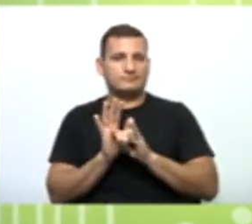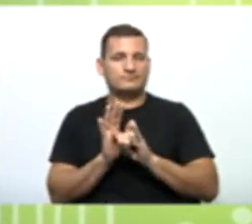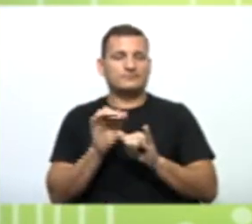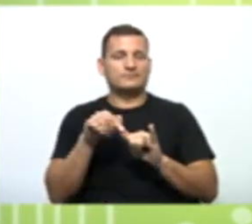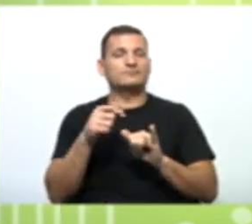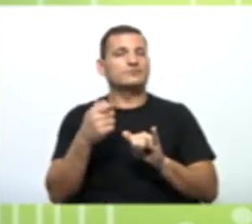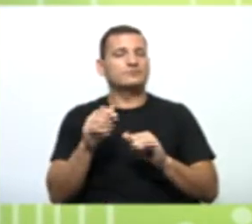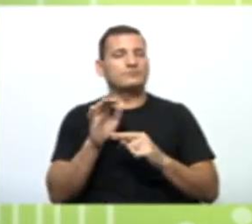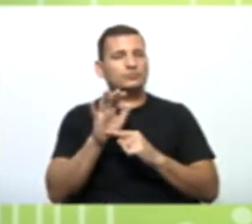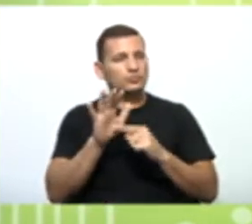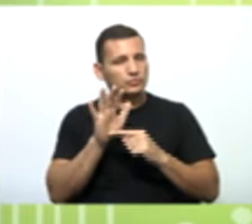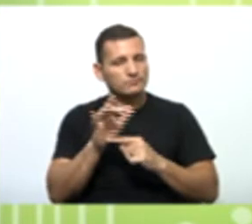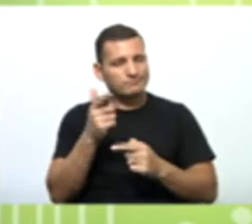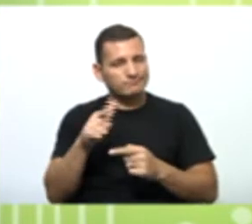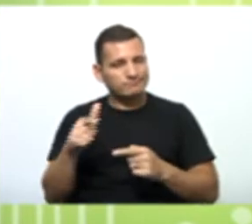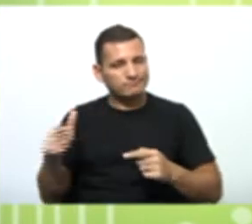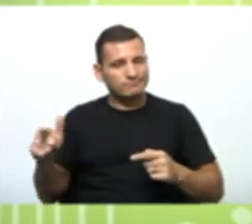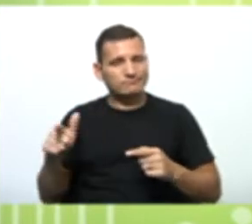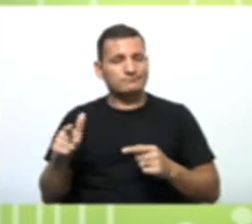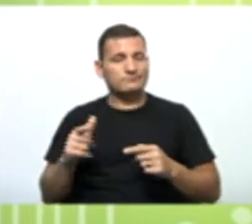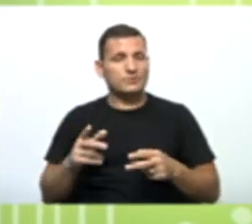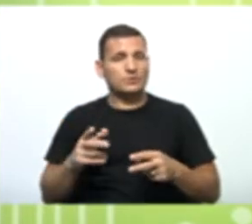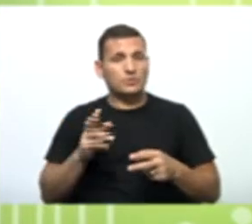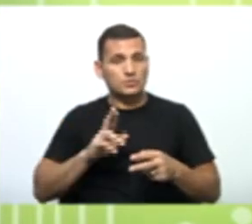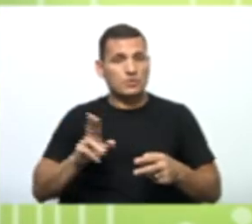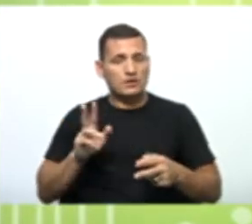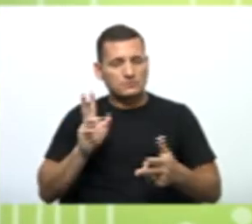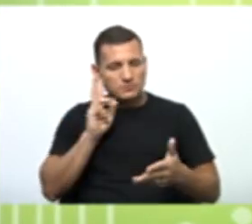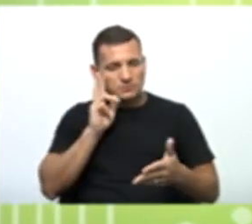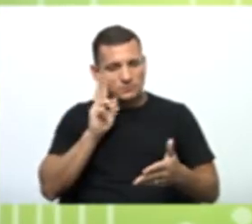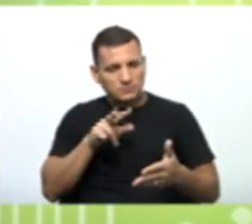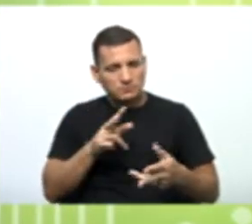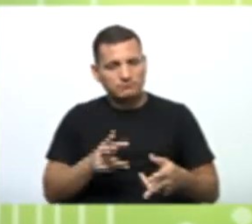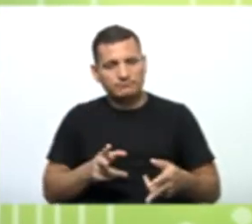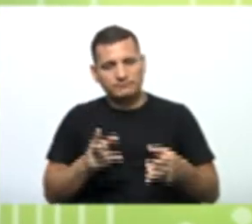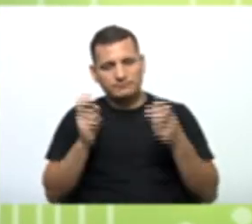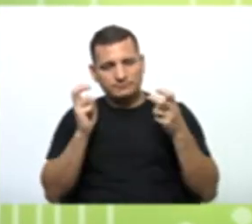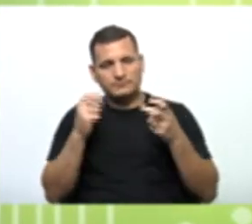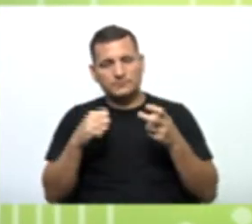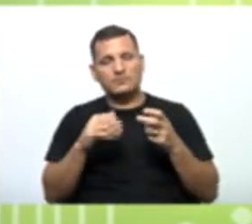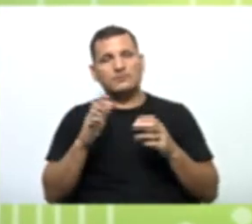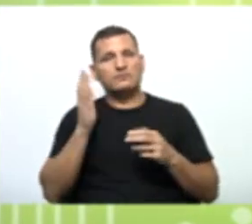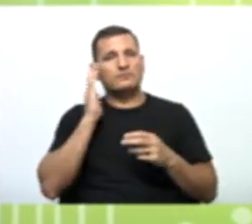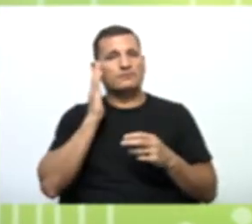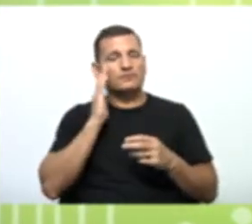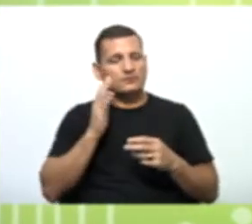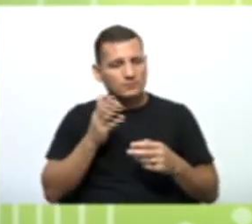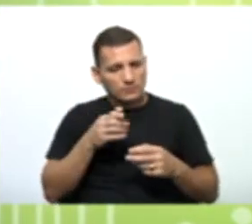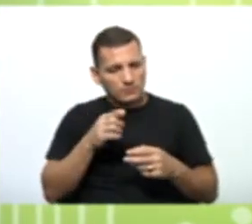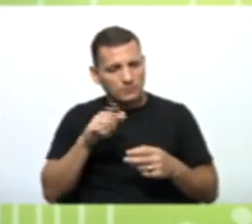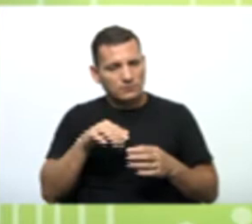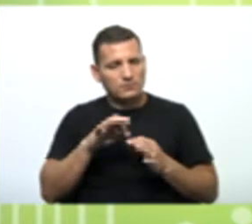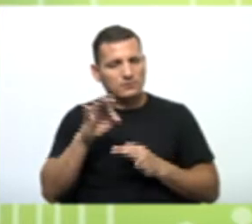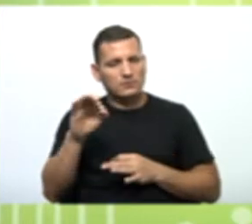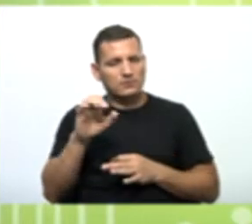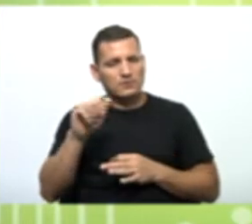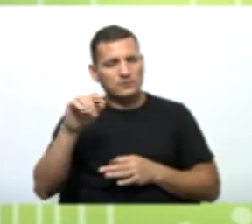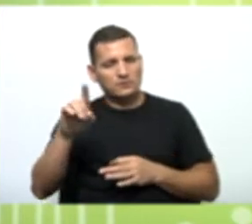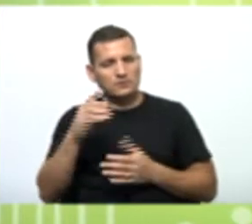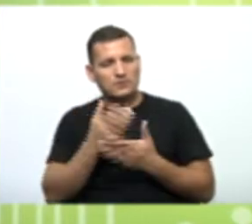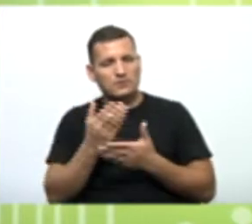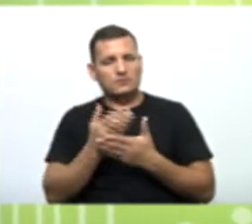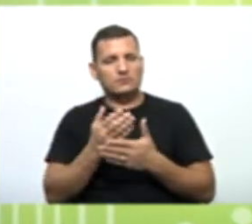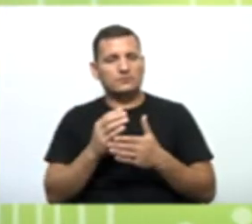repetida. Ela tem que ser captada pelo usuário para ele saber, poxa, eu estou numa aula EAD do Instituto Federal